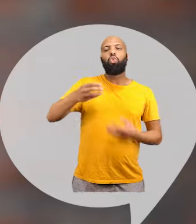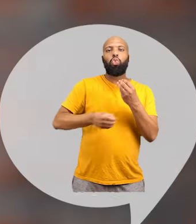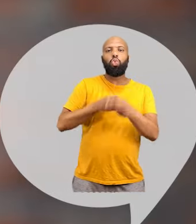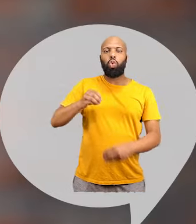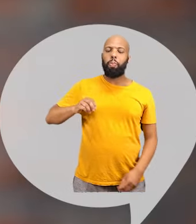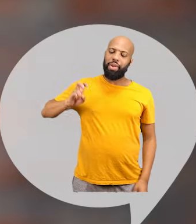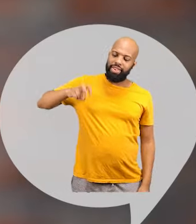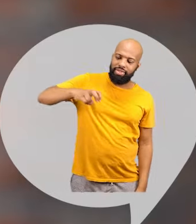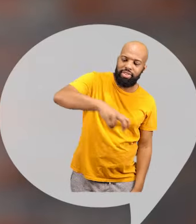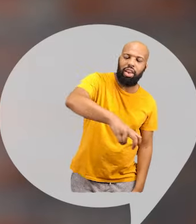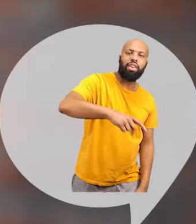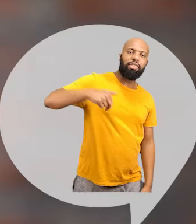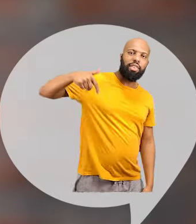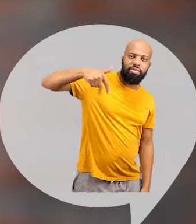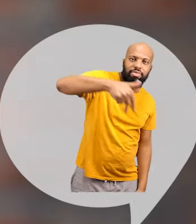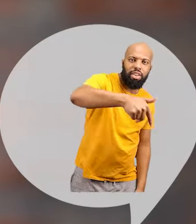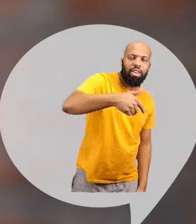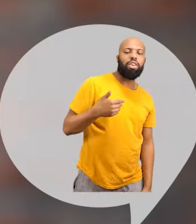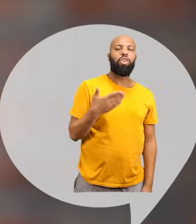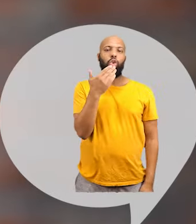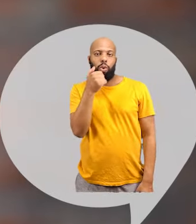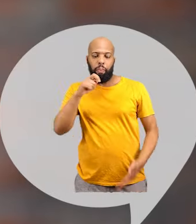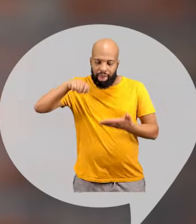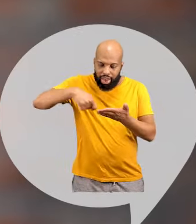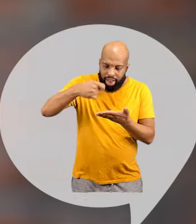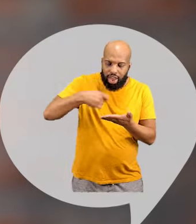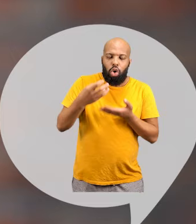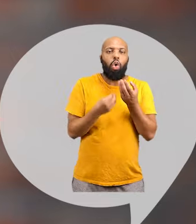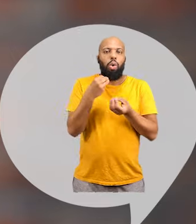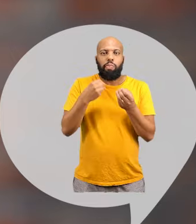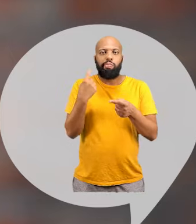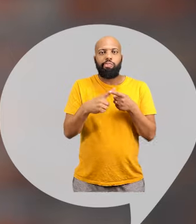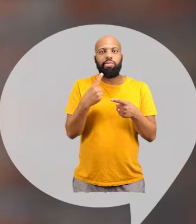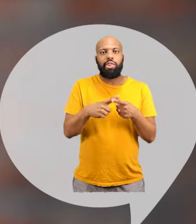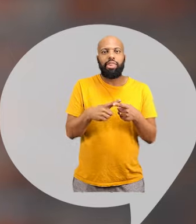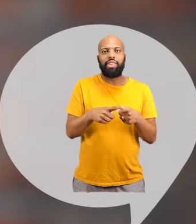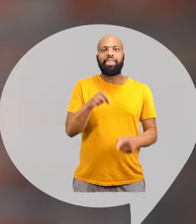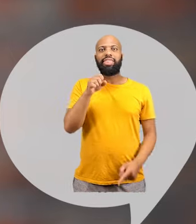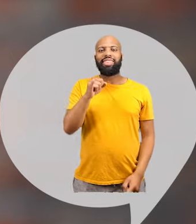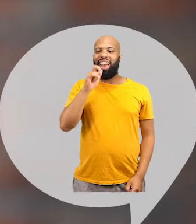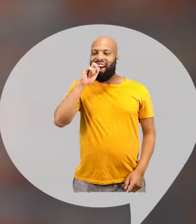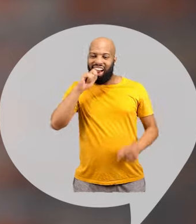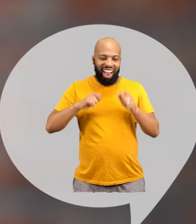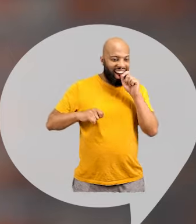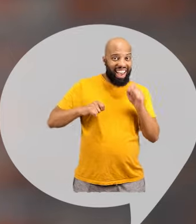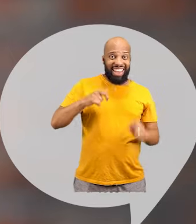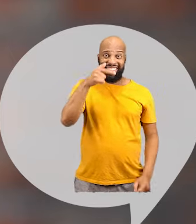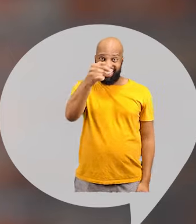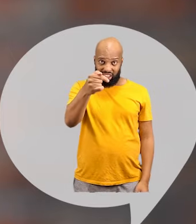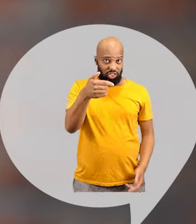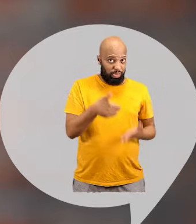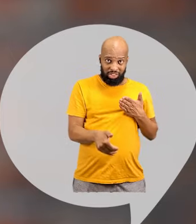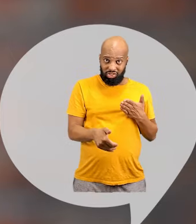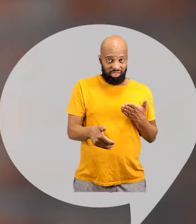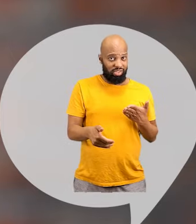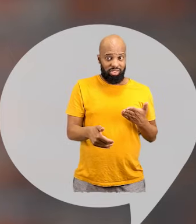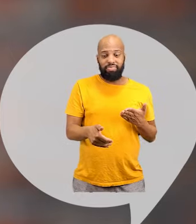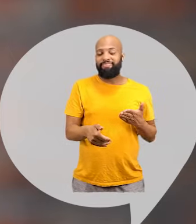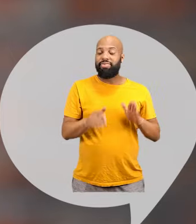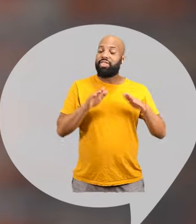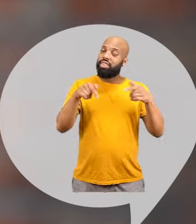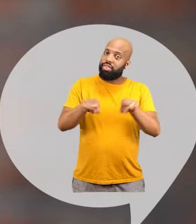uma escada eu tive que reaprender a comer porque tipo em sete dentes é meio complicado eu tive que